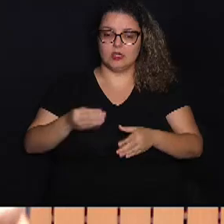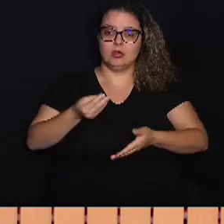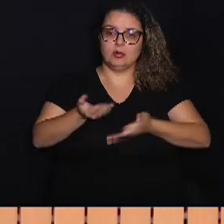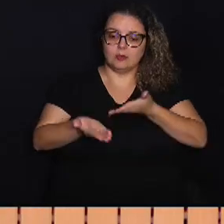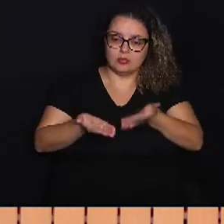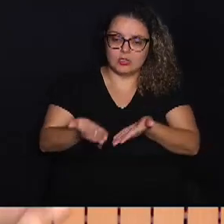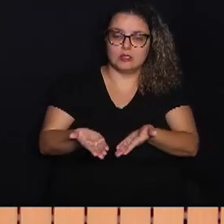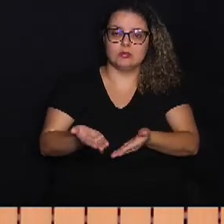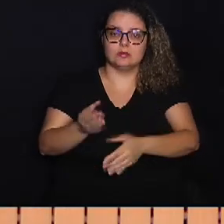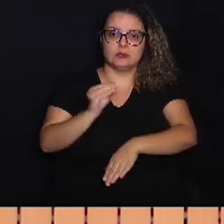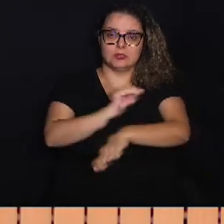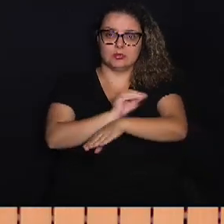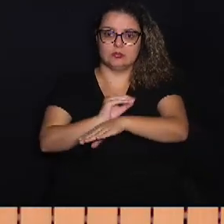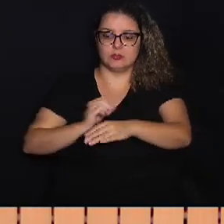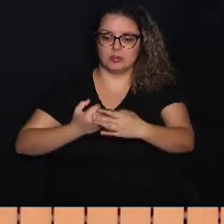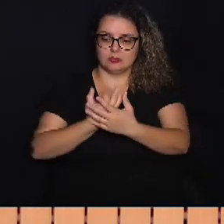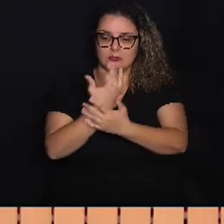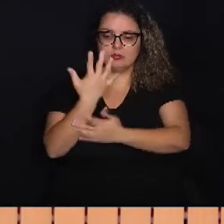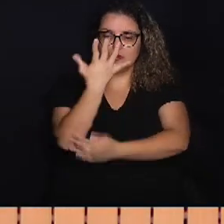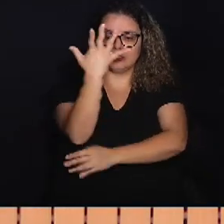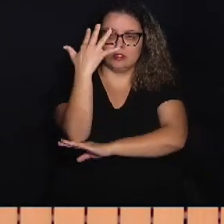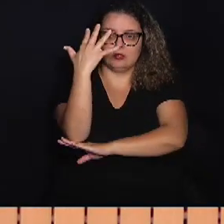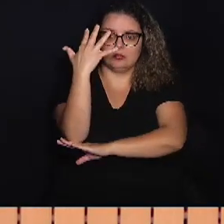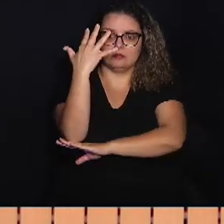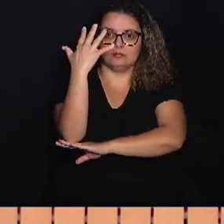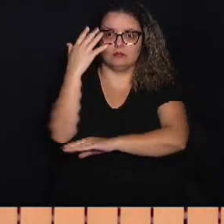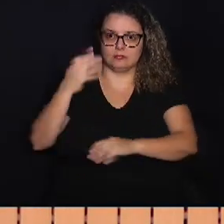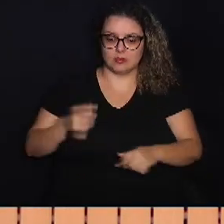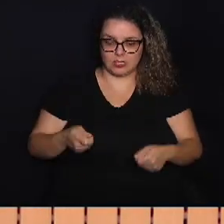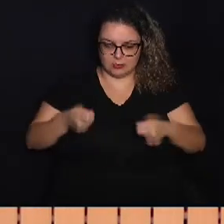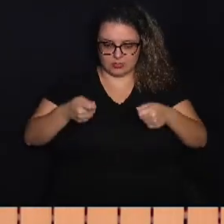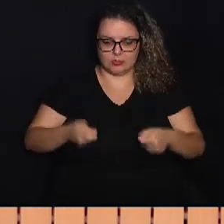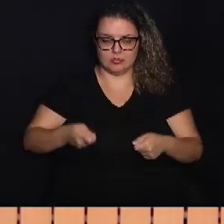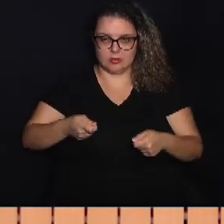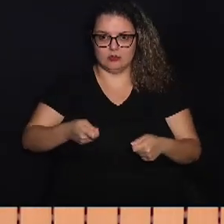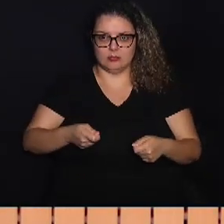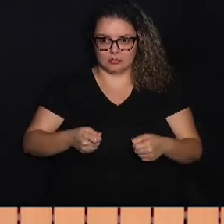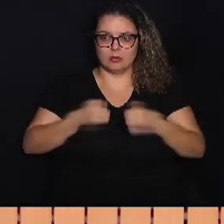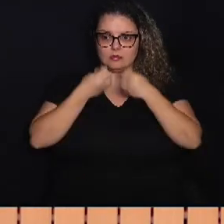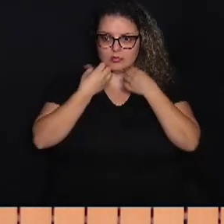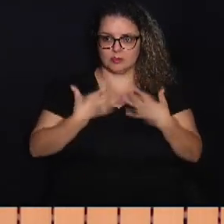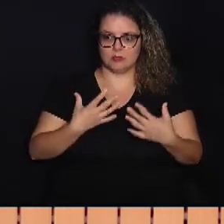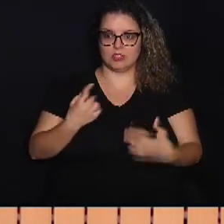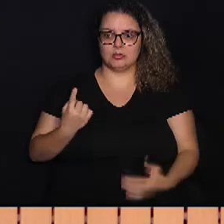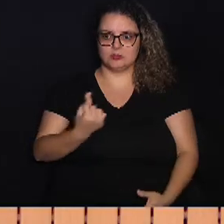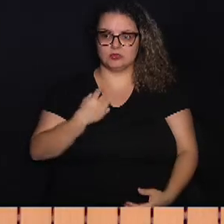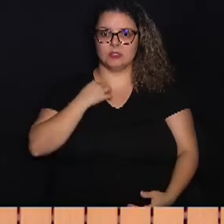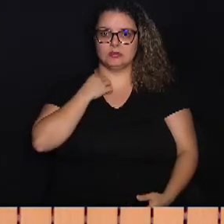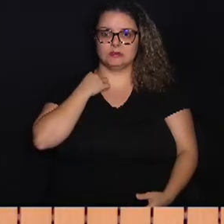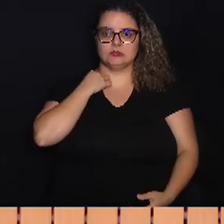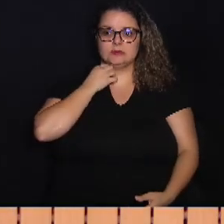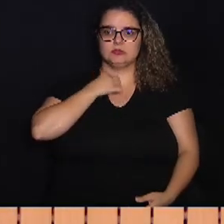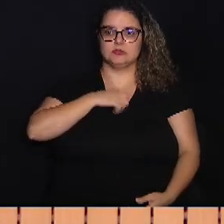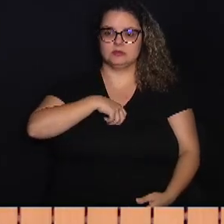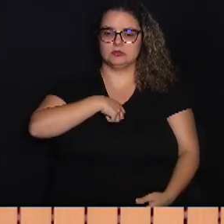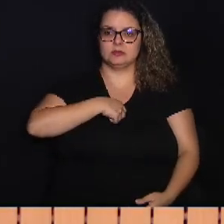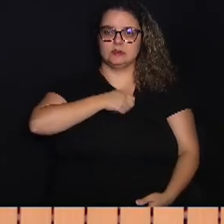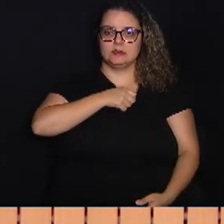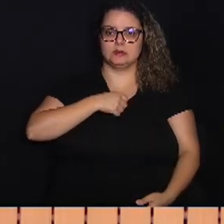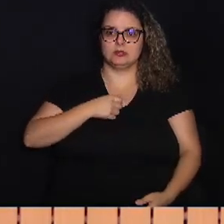dessa Árvore até ela estabelecer até ela eh se estabelecer e que possa formar uma